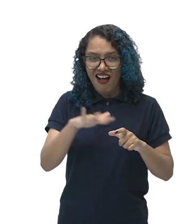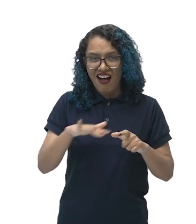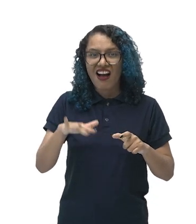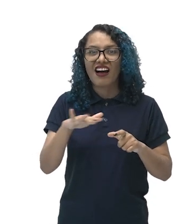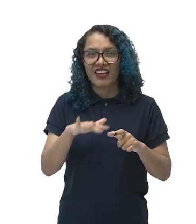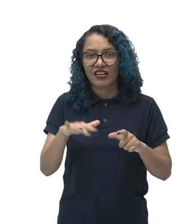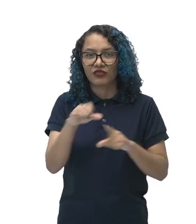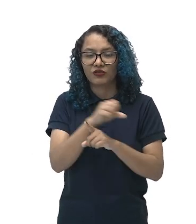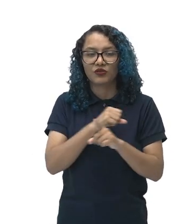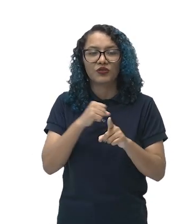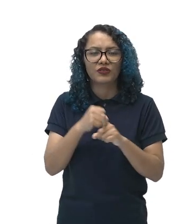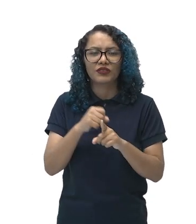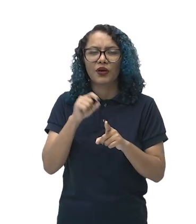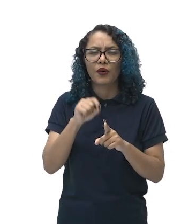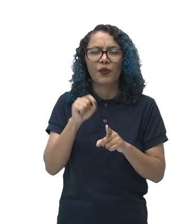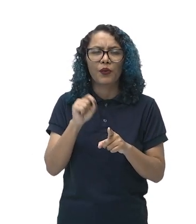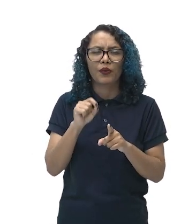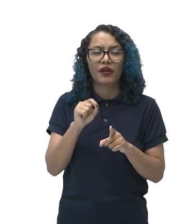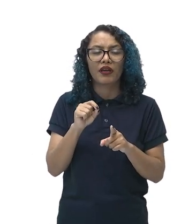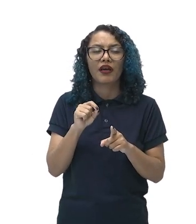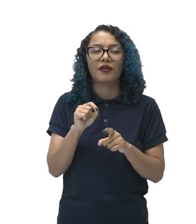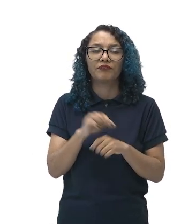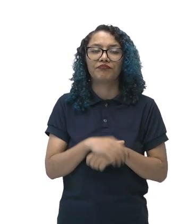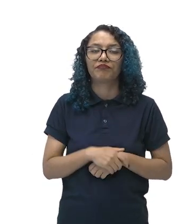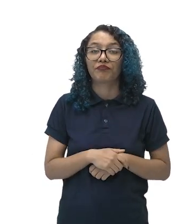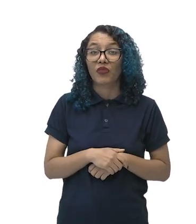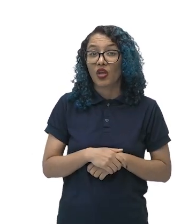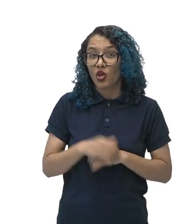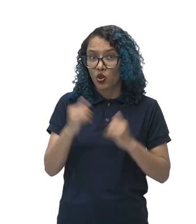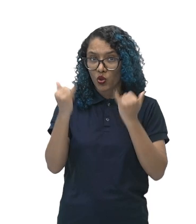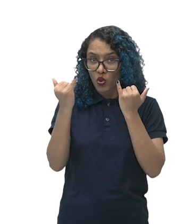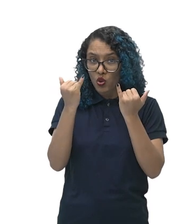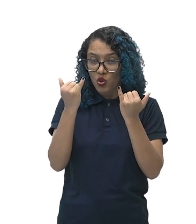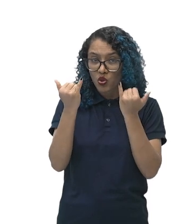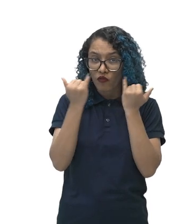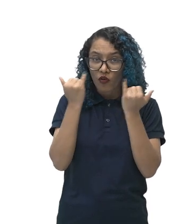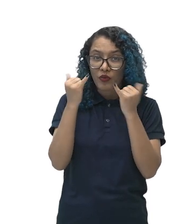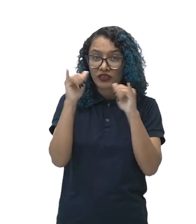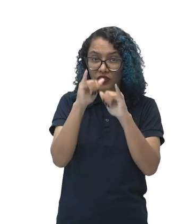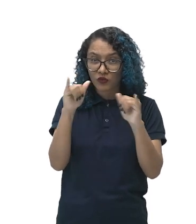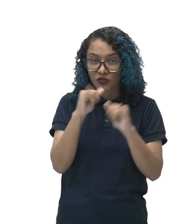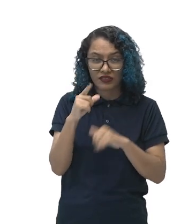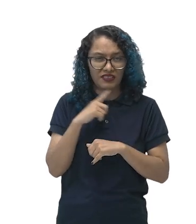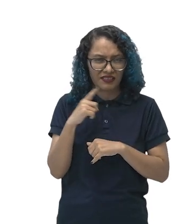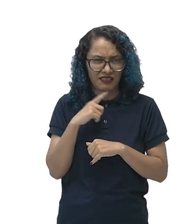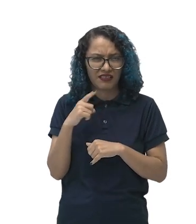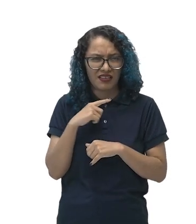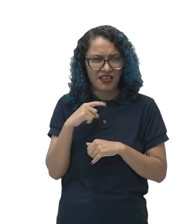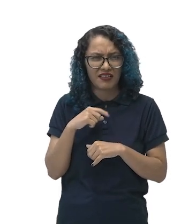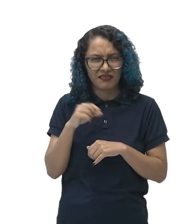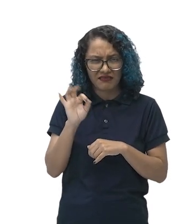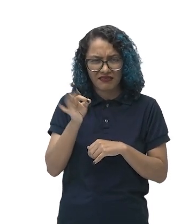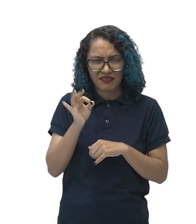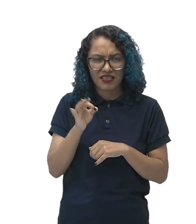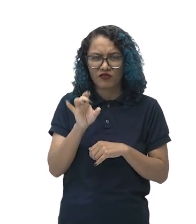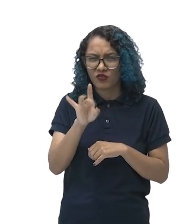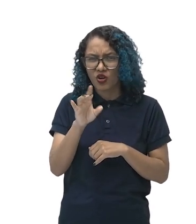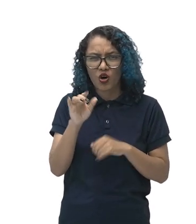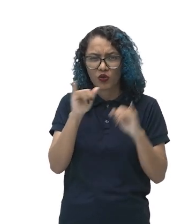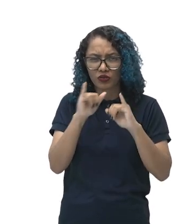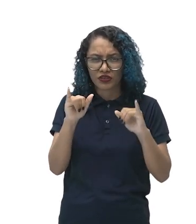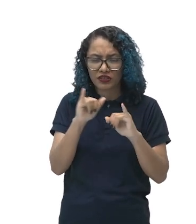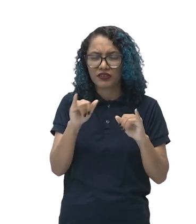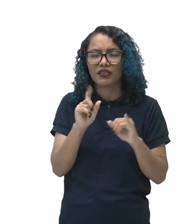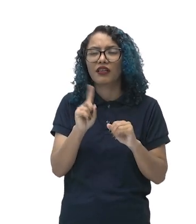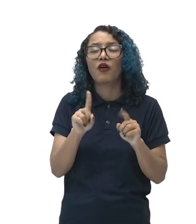esfera social, onde nós vamos encontrar as notícias, onde circulam as notícias, mas não apenas,